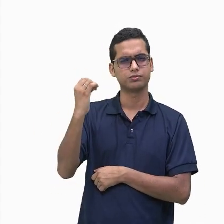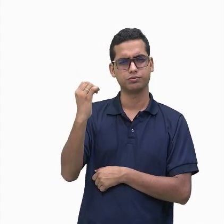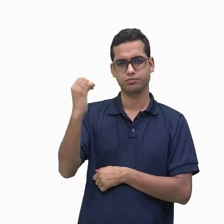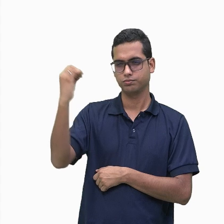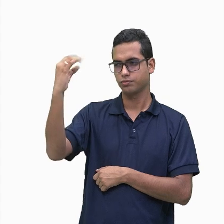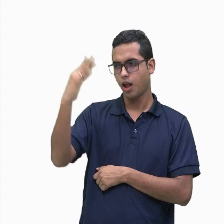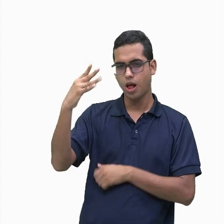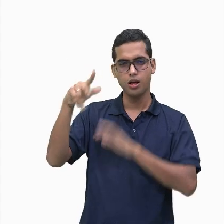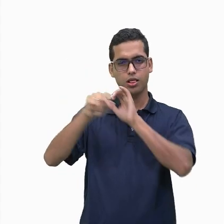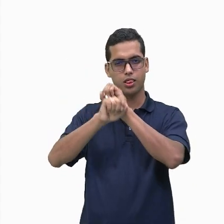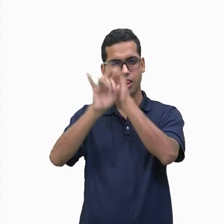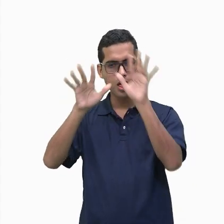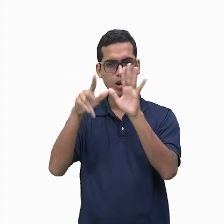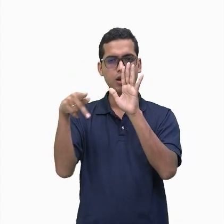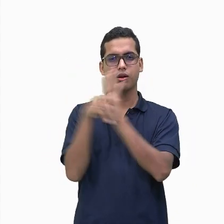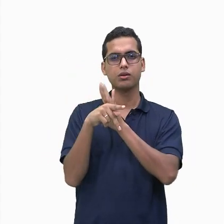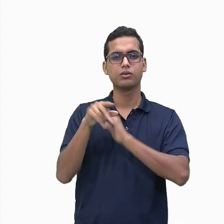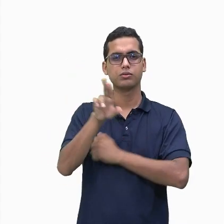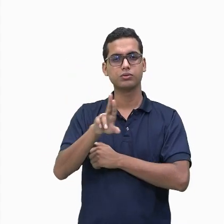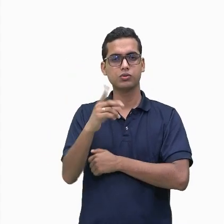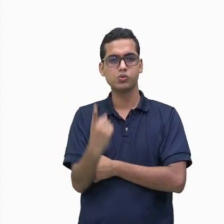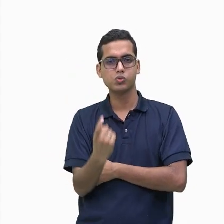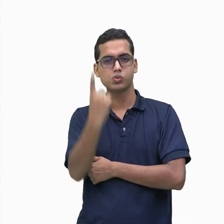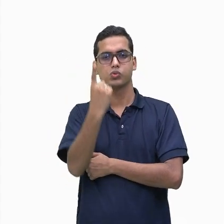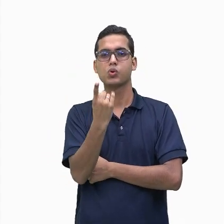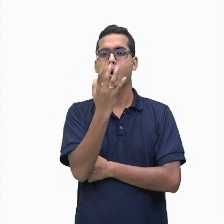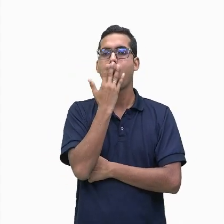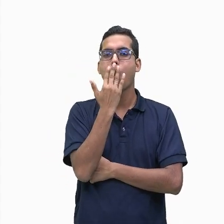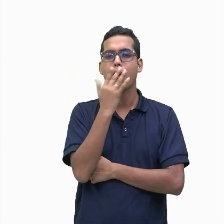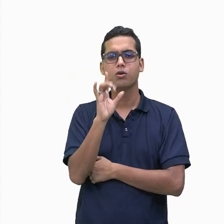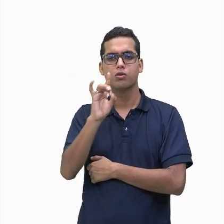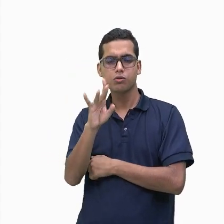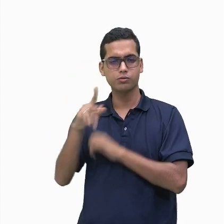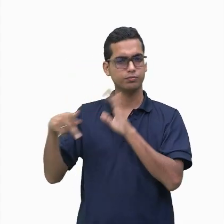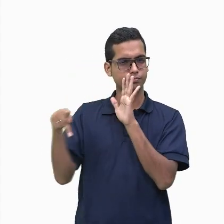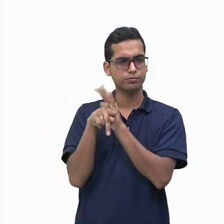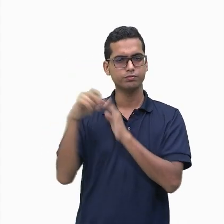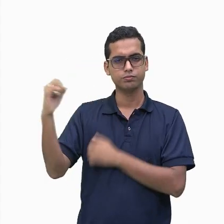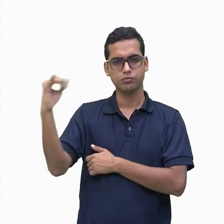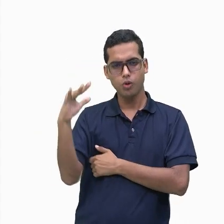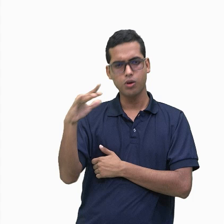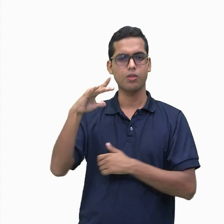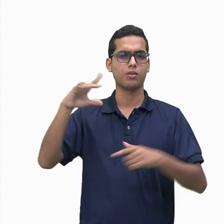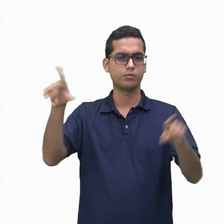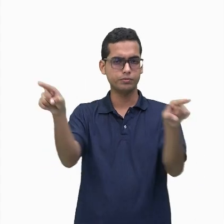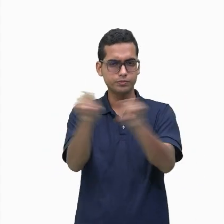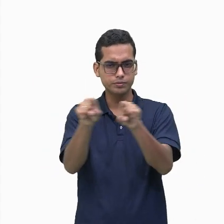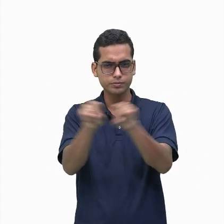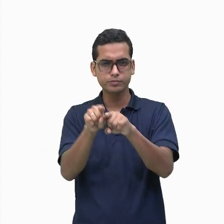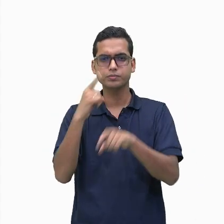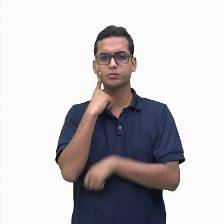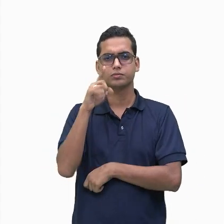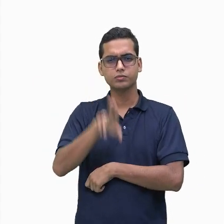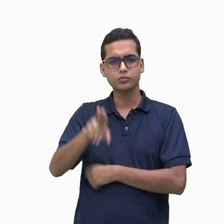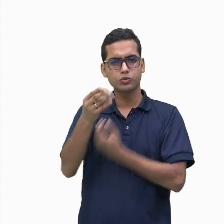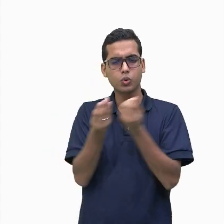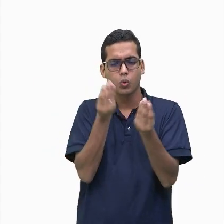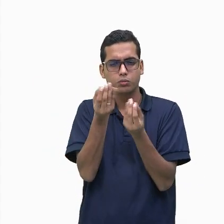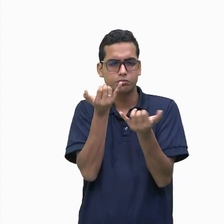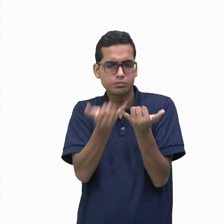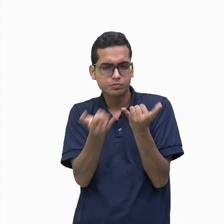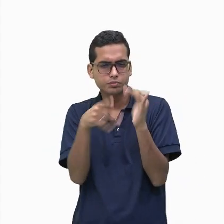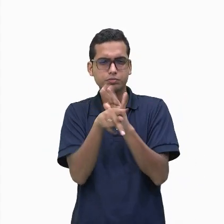Monocromática é a radiação produzida por apenas uma cor, em rigor de apenas um comprimento de onda. O